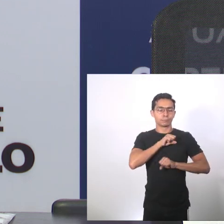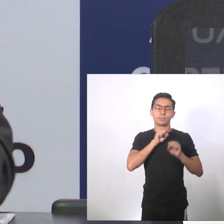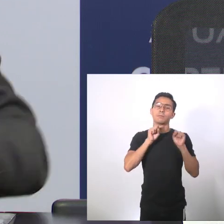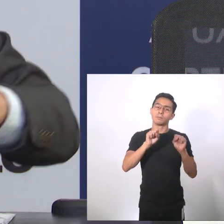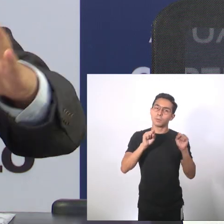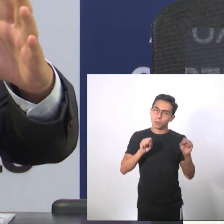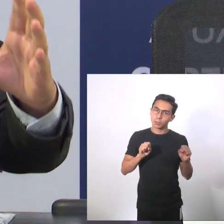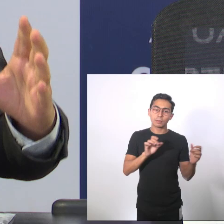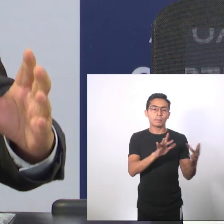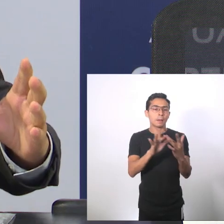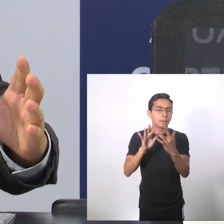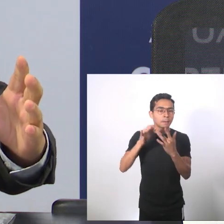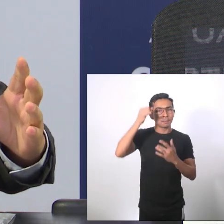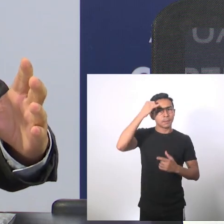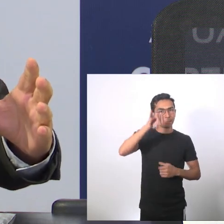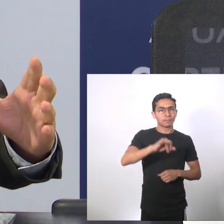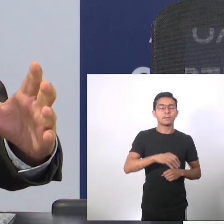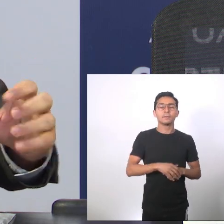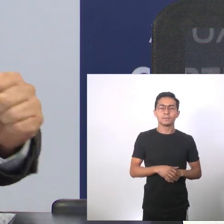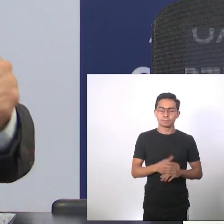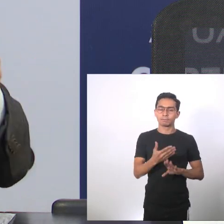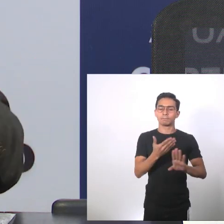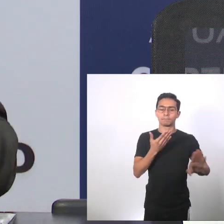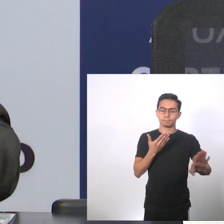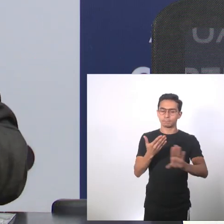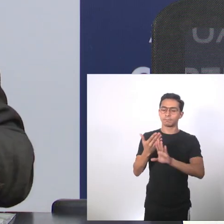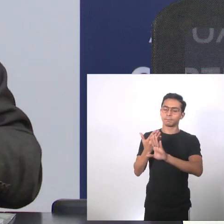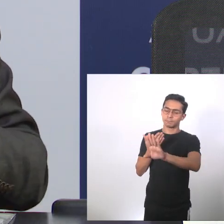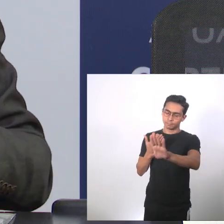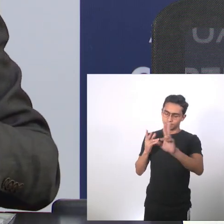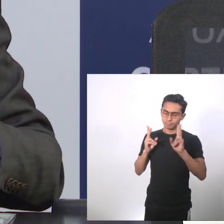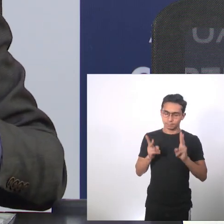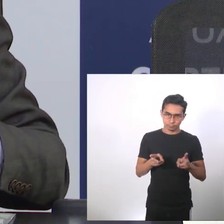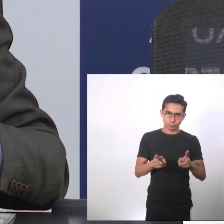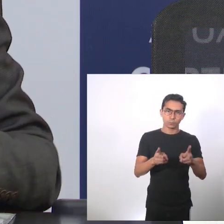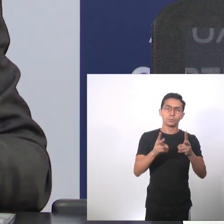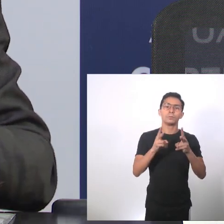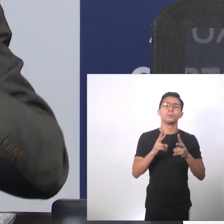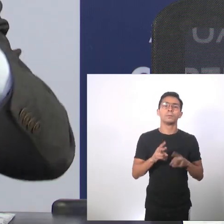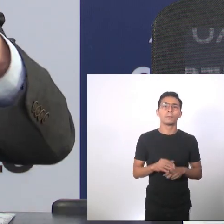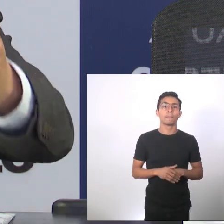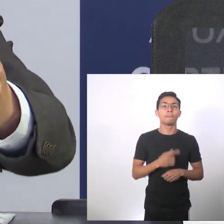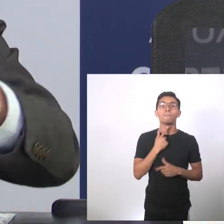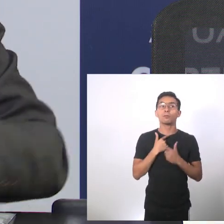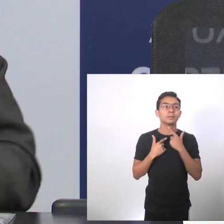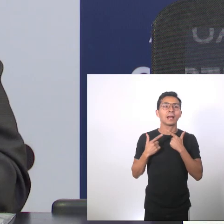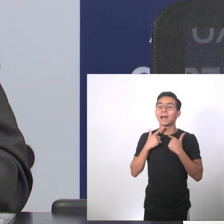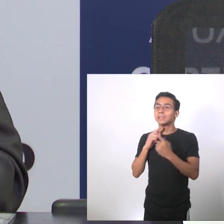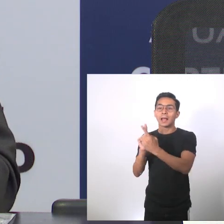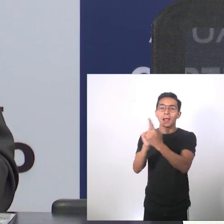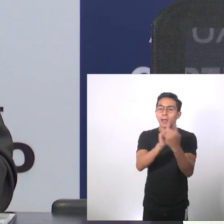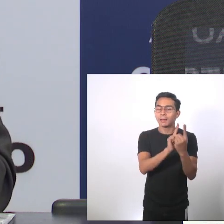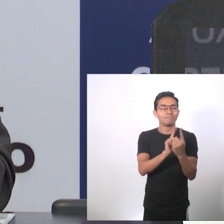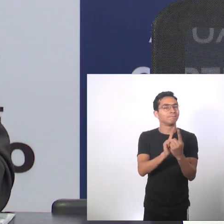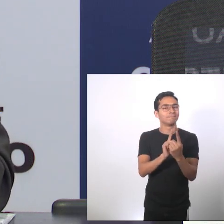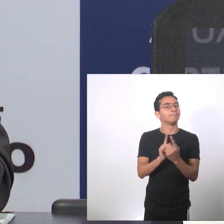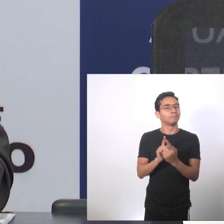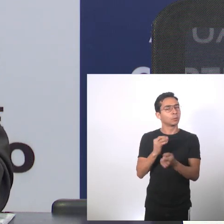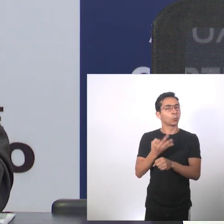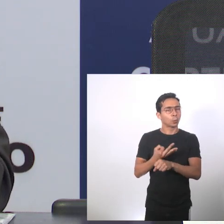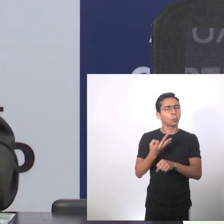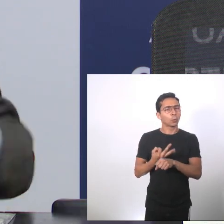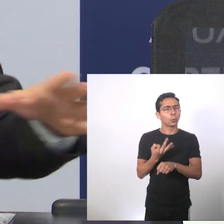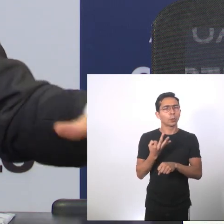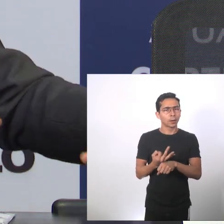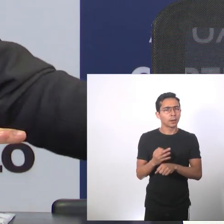nesse momento. Então, manter o distanciamento, segurar um pouco o ímpeto, né? Eu me lembro que nesse dia que eu fui à abertura do